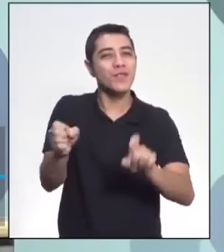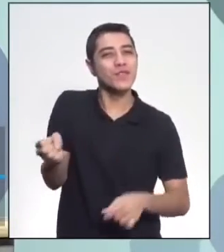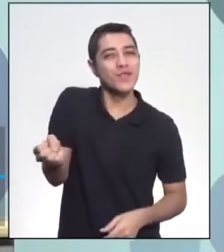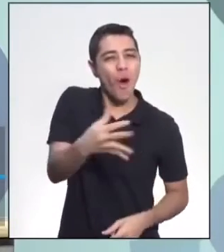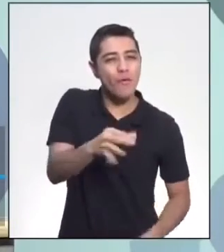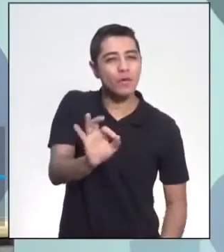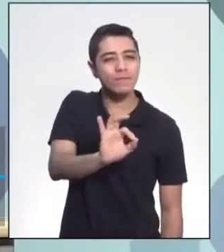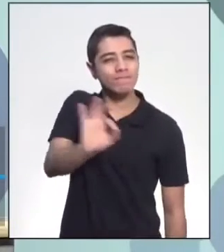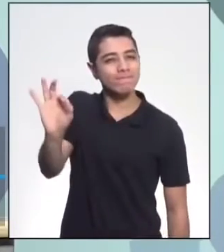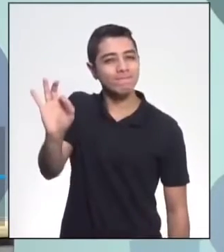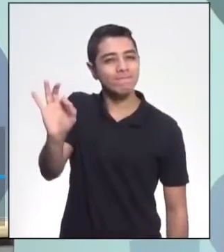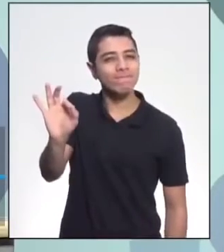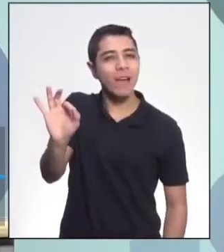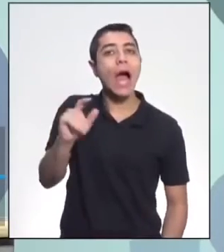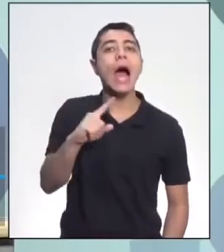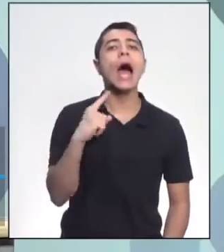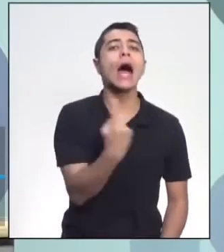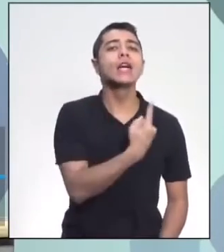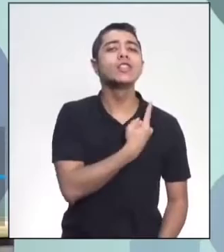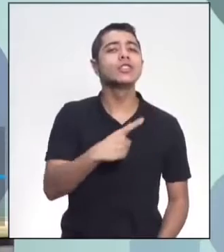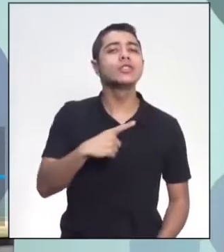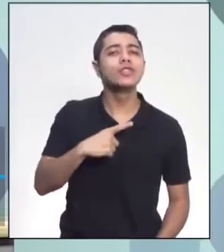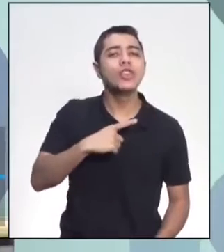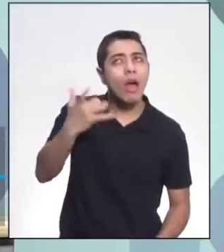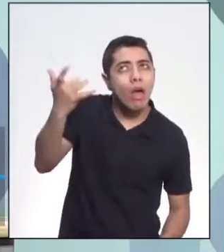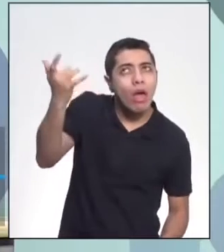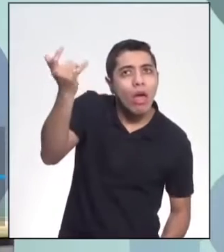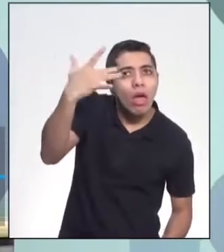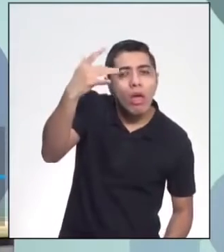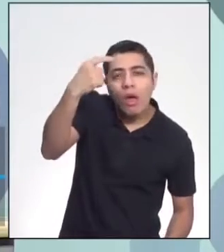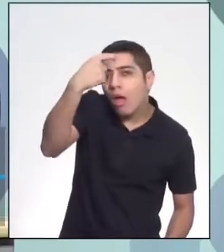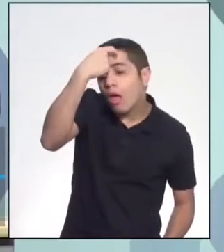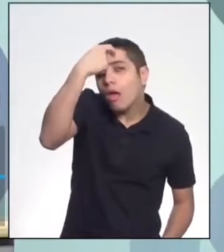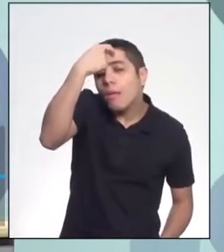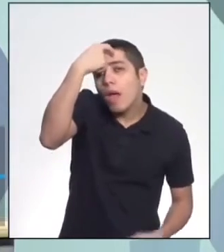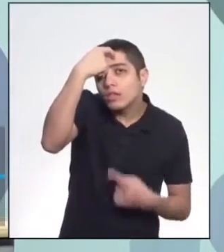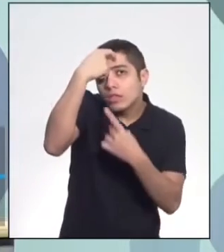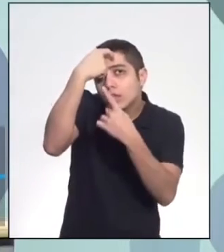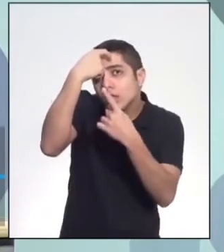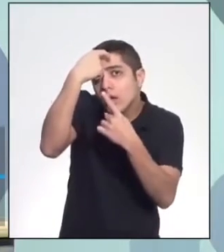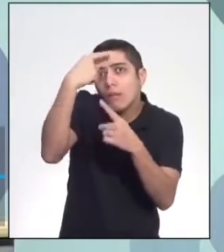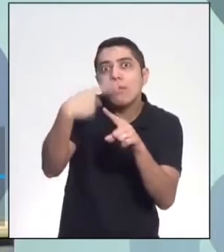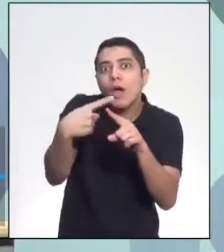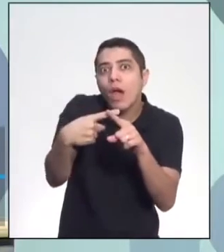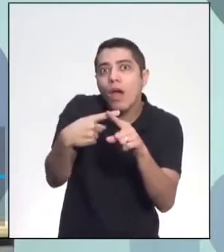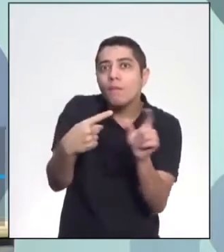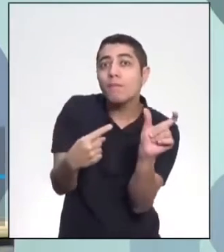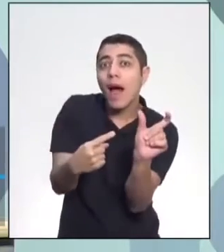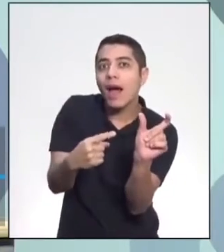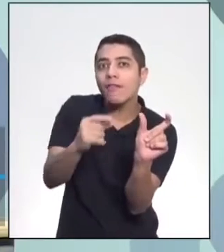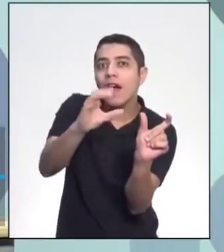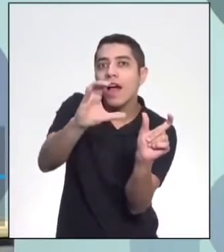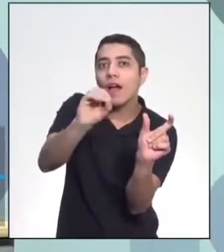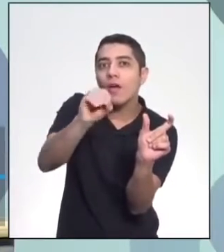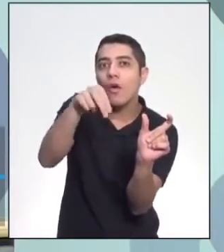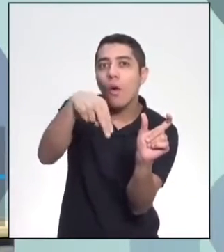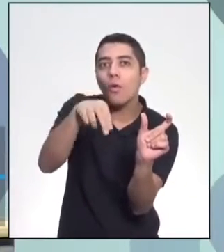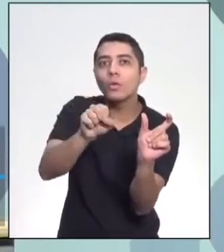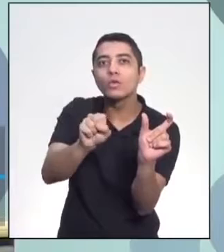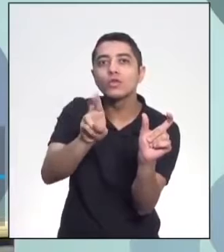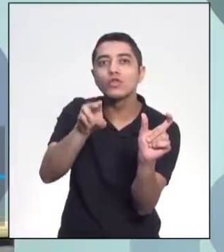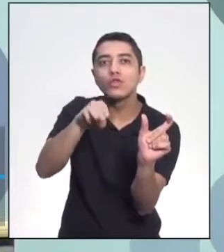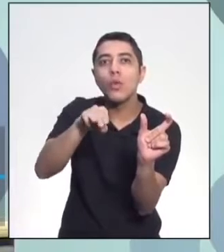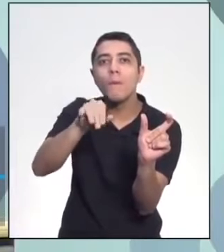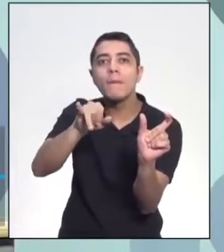tem muito em mente por causa de uma palavrinha. A palavrinha é consumismo. Consumismo é a palavra